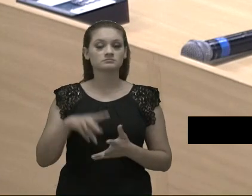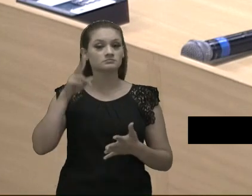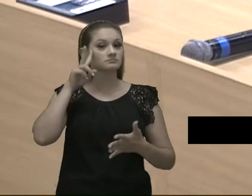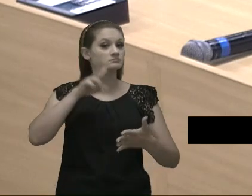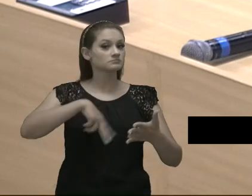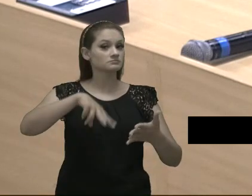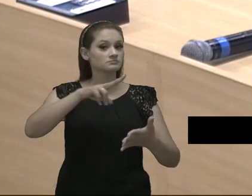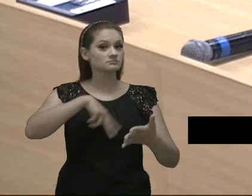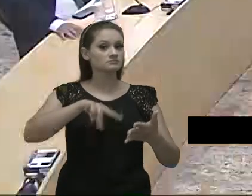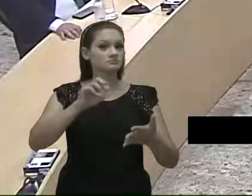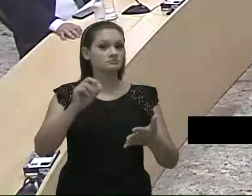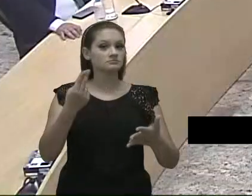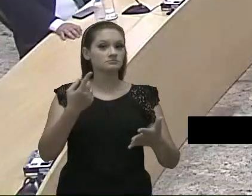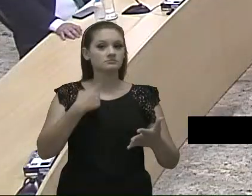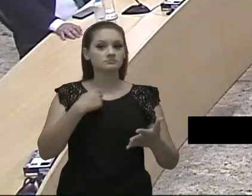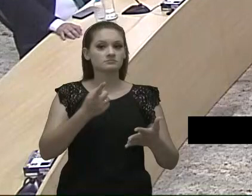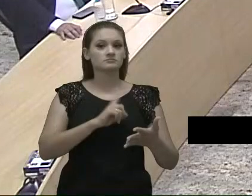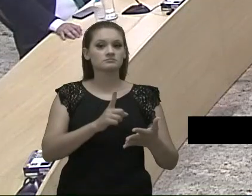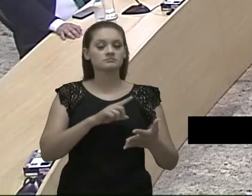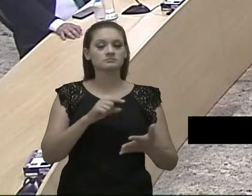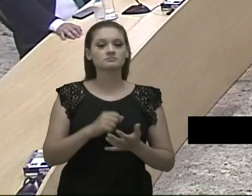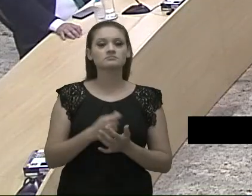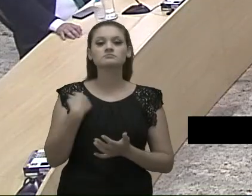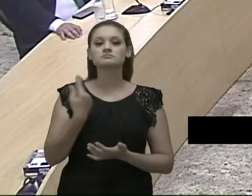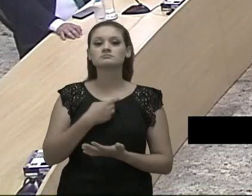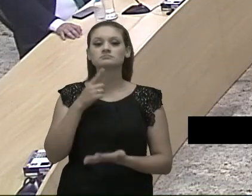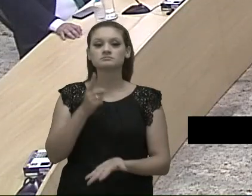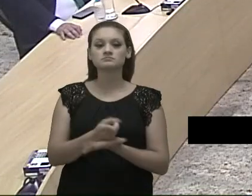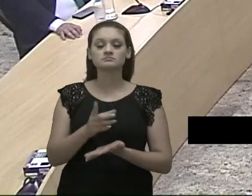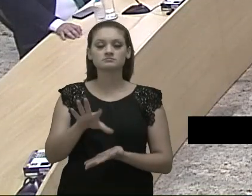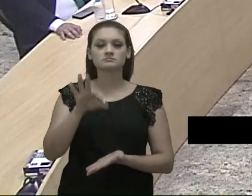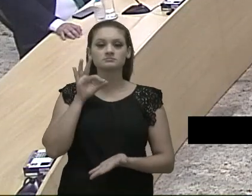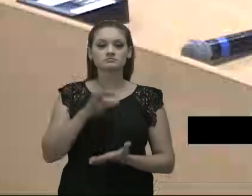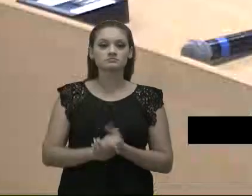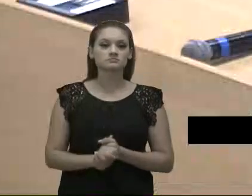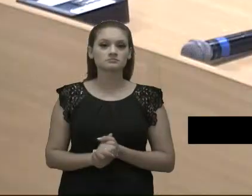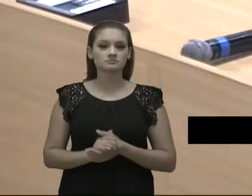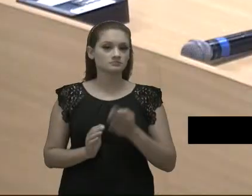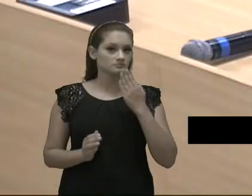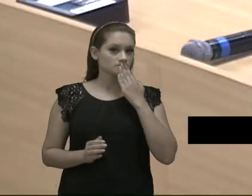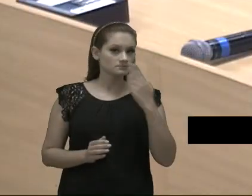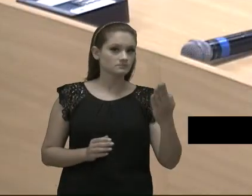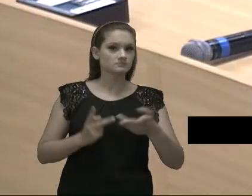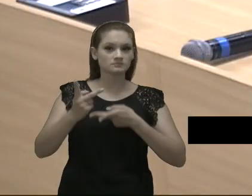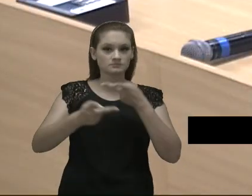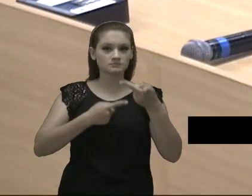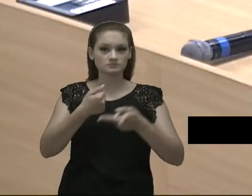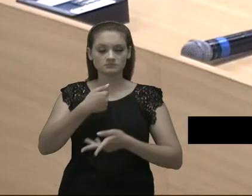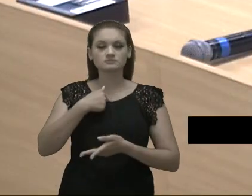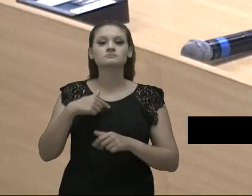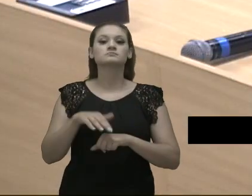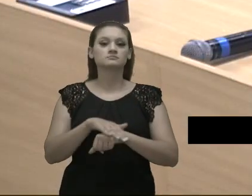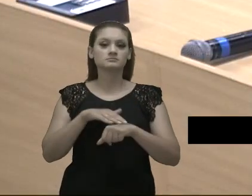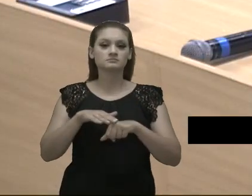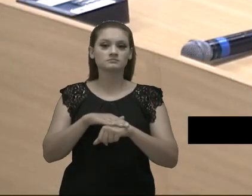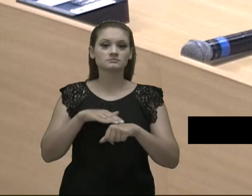não? É a gente que manda, é eu que determino e pronto, acabou. Como pede, funciona isso? Quando pede para falar comigo, a gente conversa, a gente encaminha